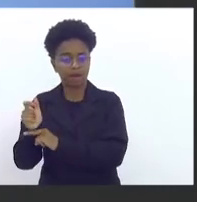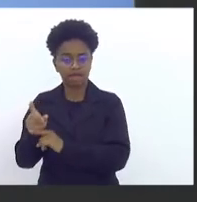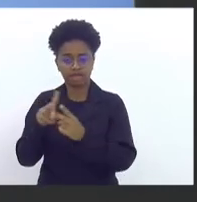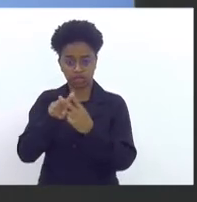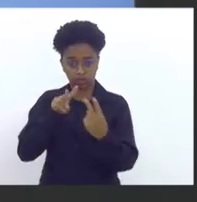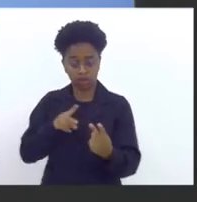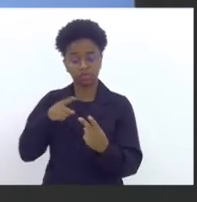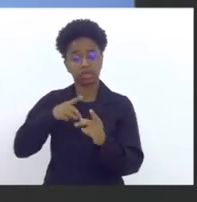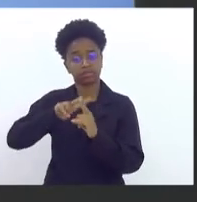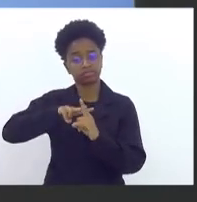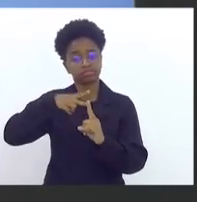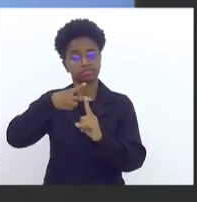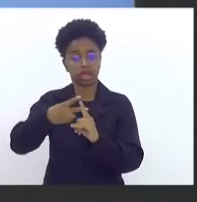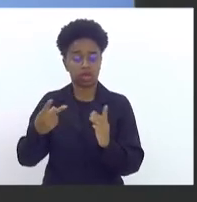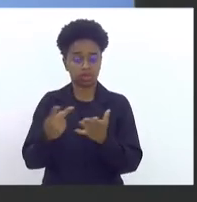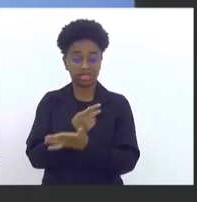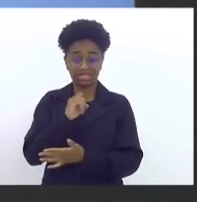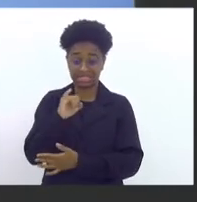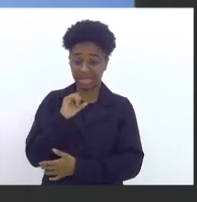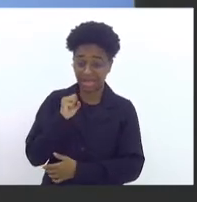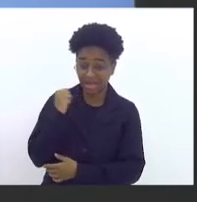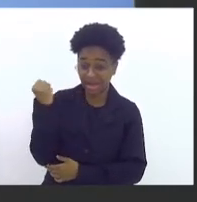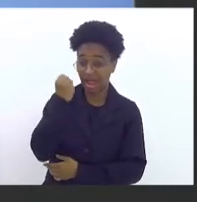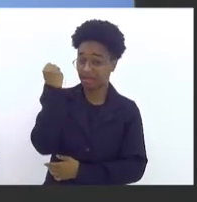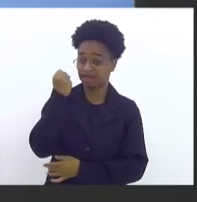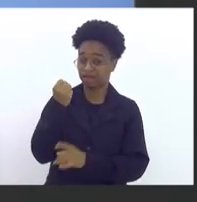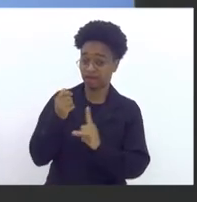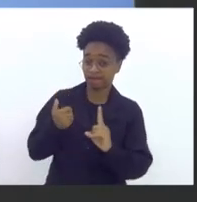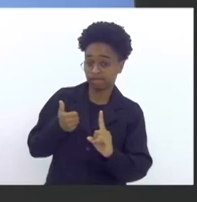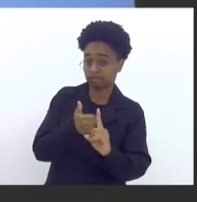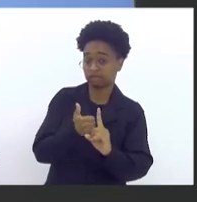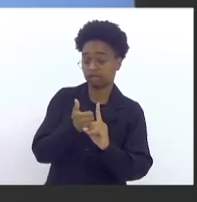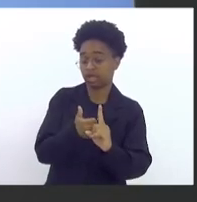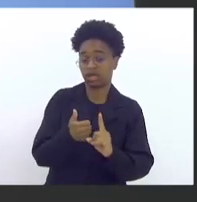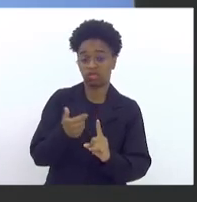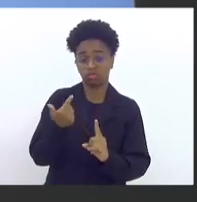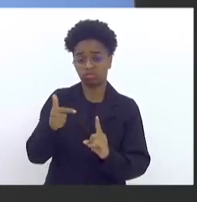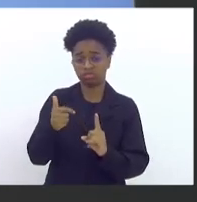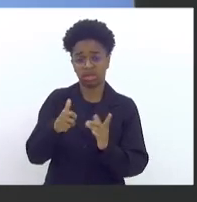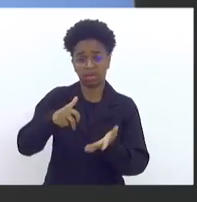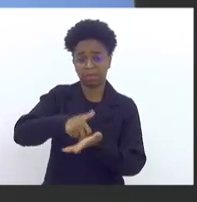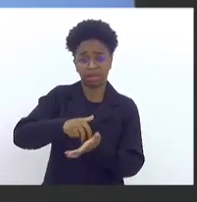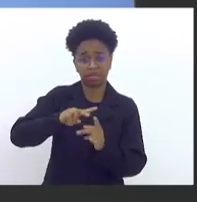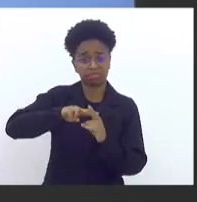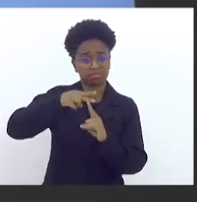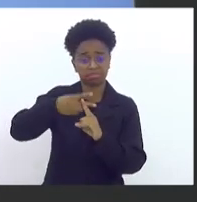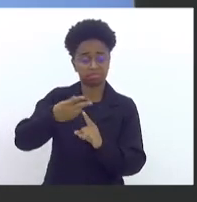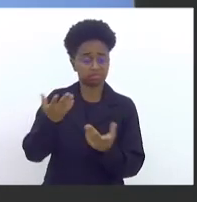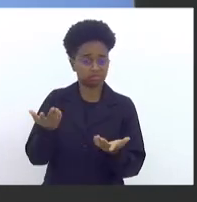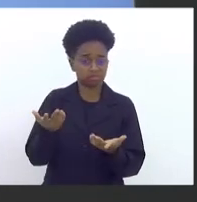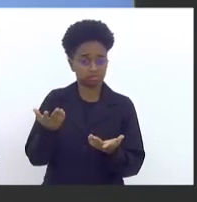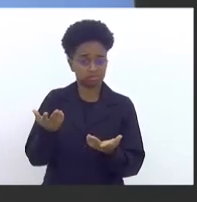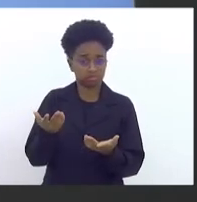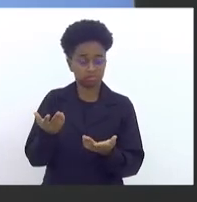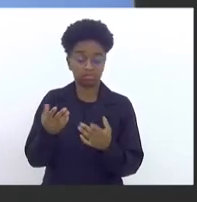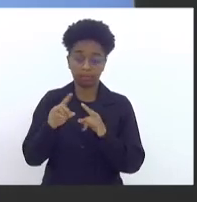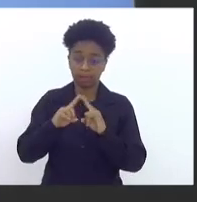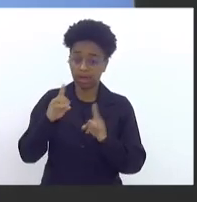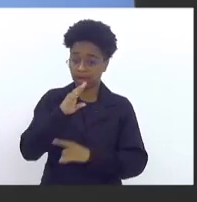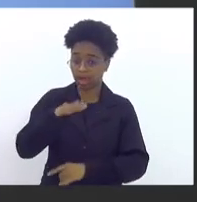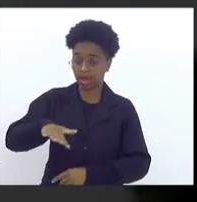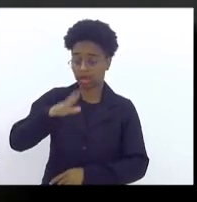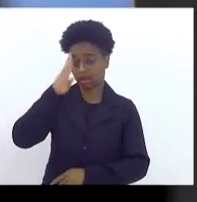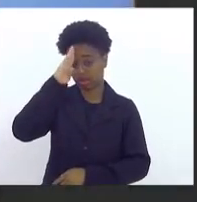agora se eu Cometa um crime mais grave com uma perseguição eu não tenho essa causa de aumento de pena acadêmicamente